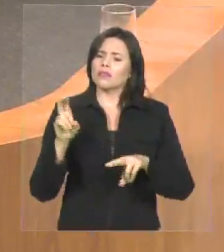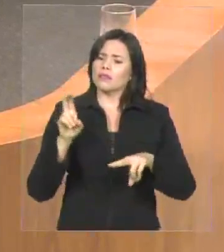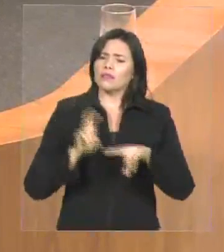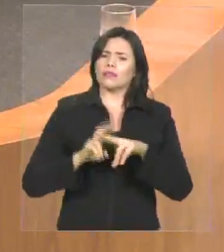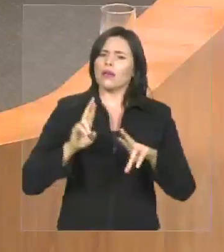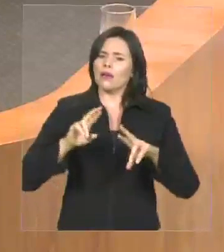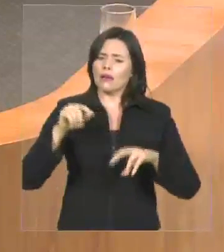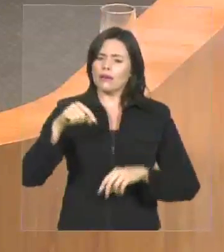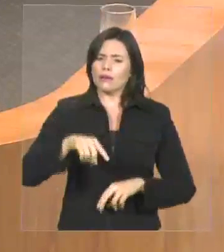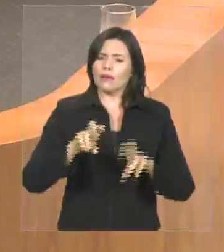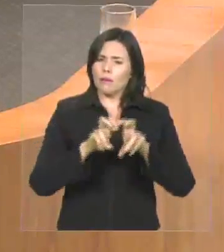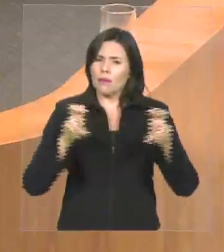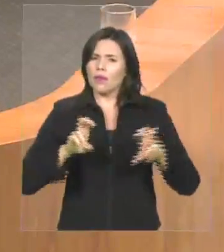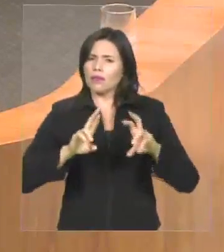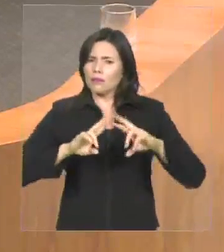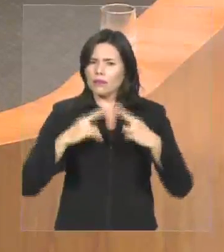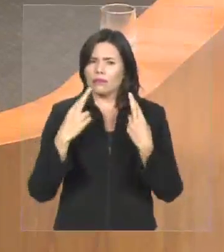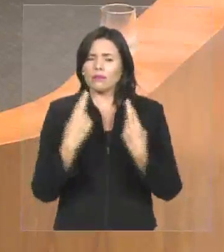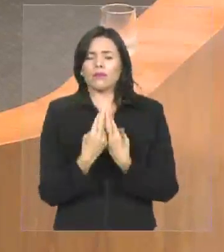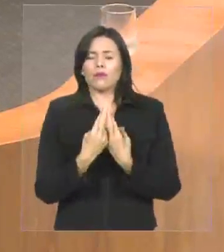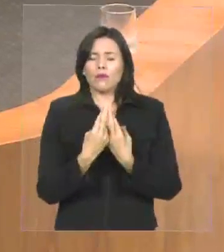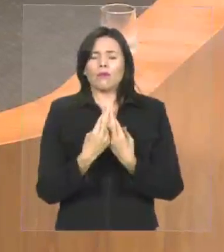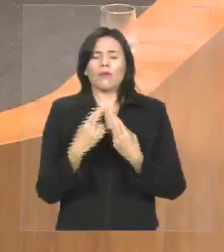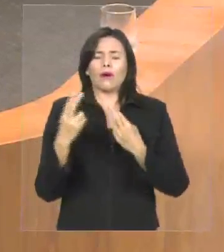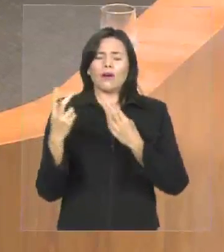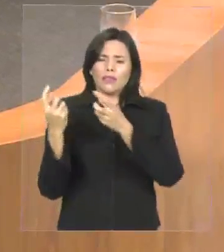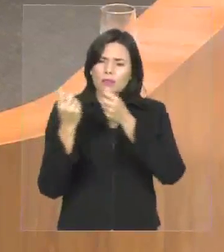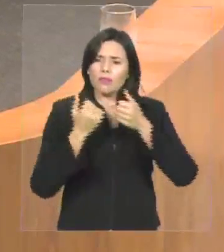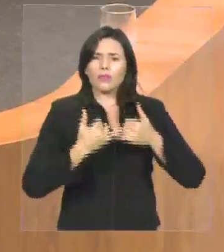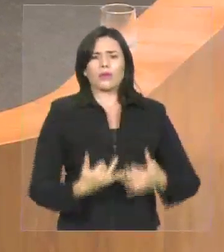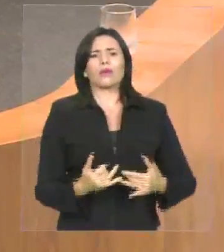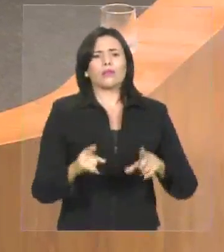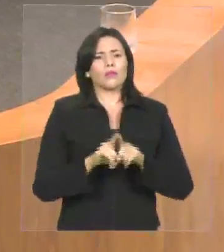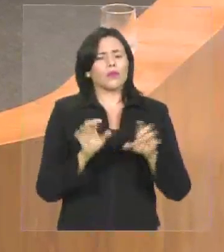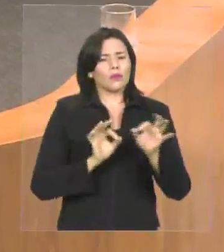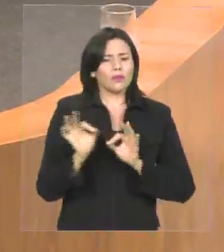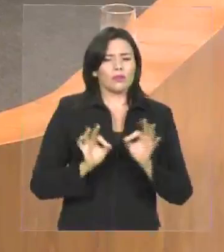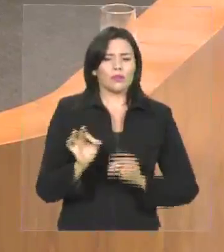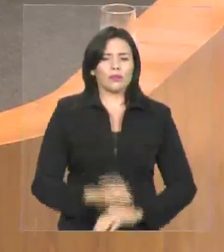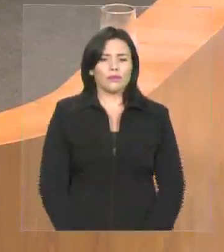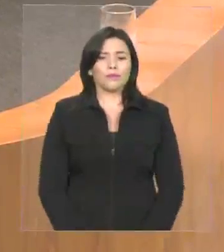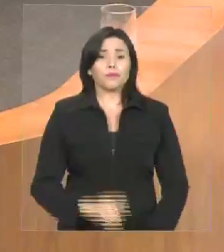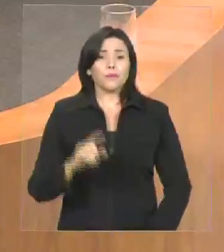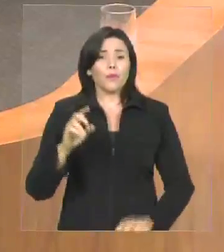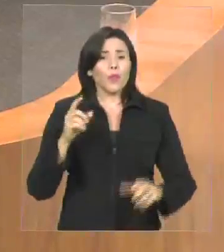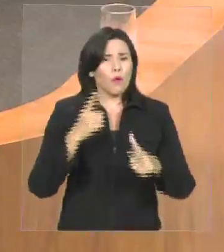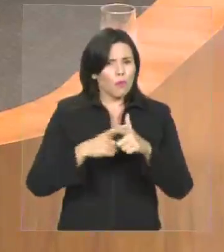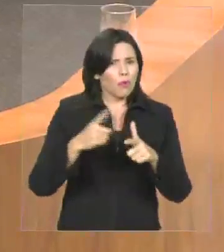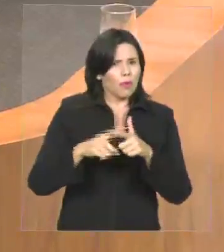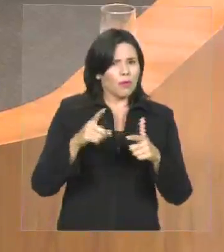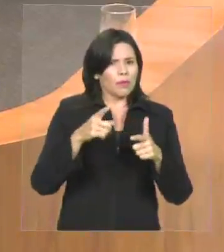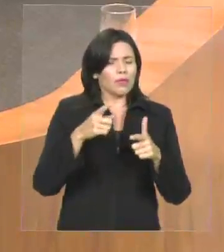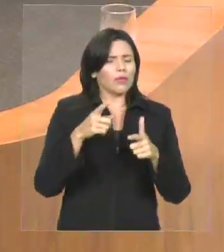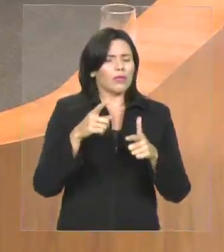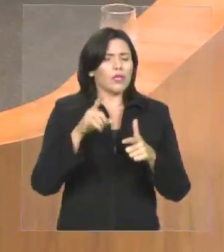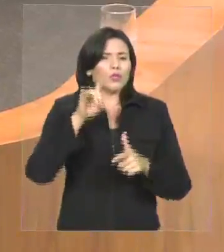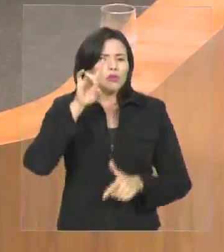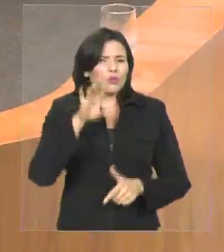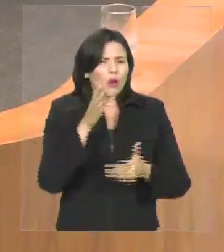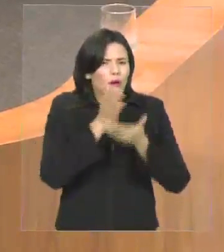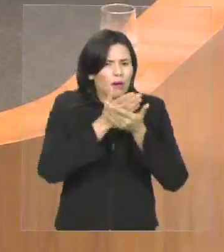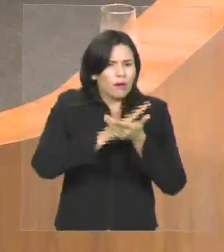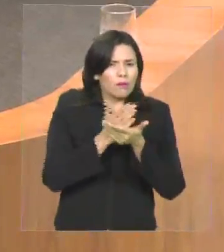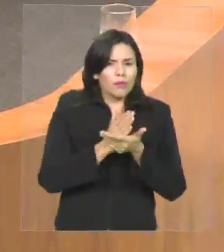de maneira definitiva. Mas, como disse e repito, não se restringe aos limites, mas de todas as políticas públicas que possam